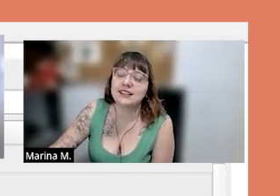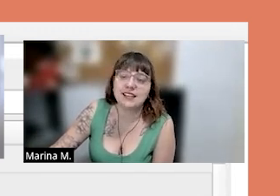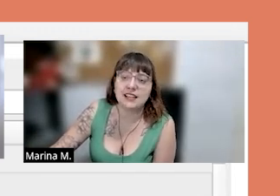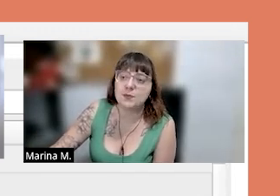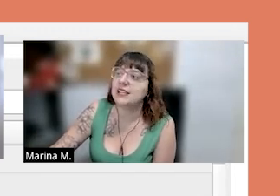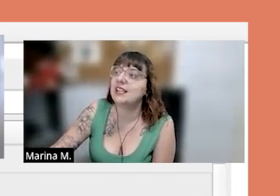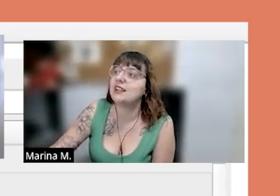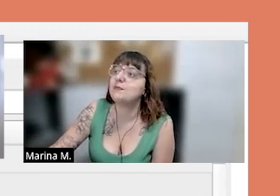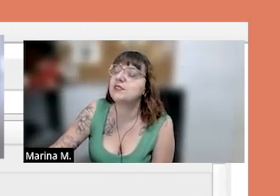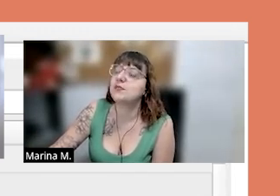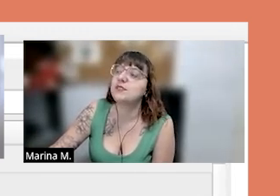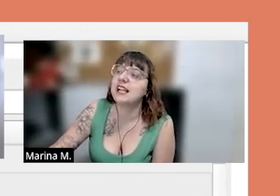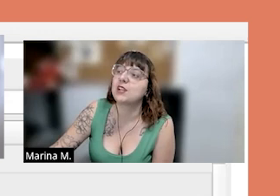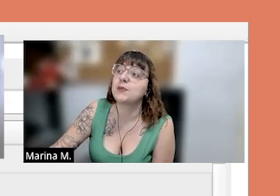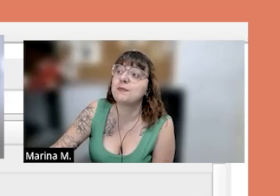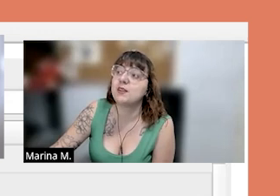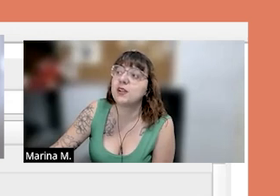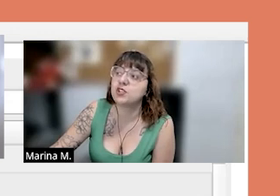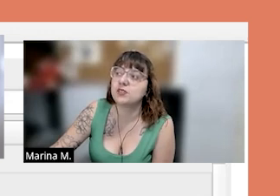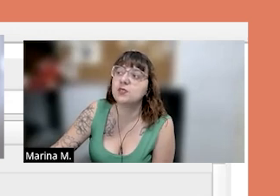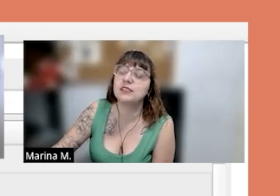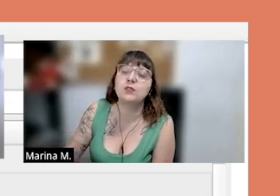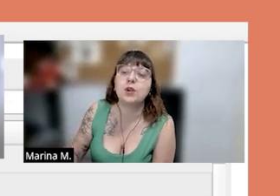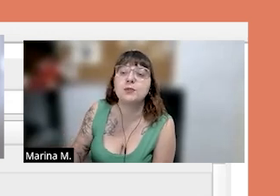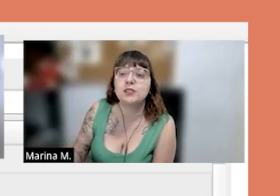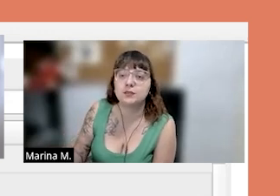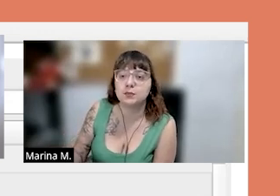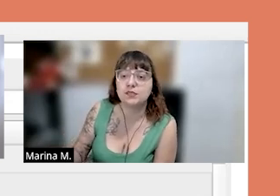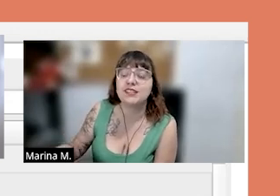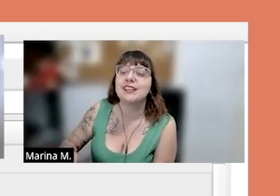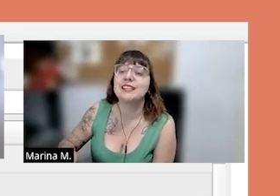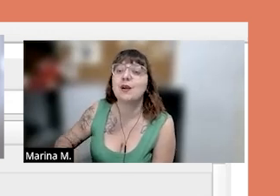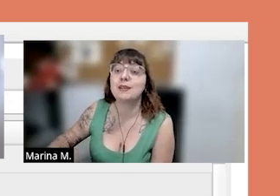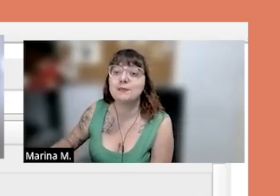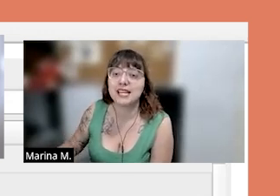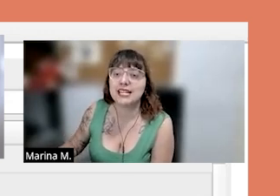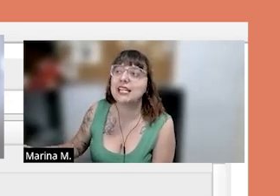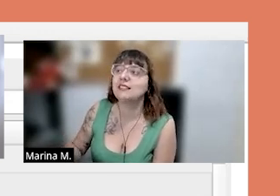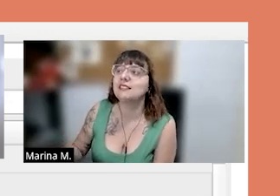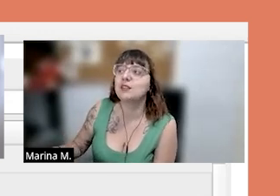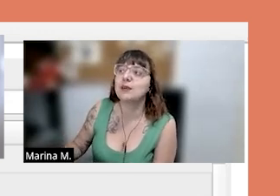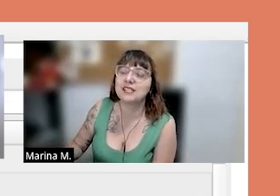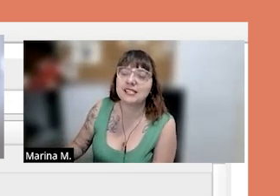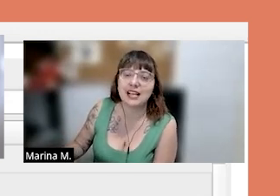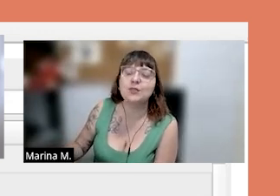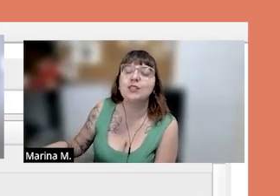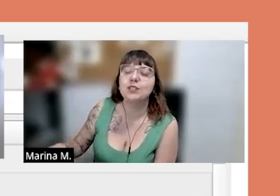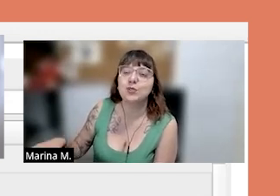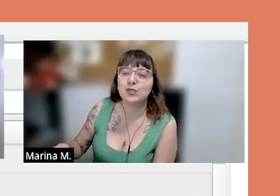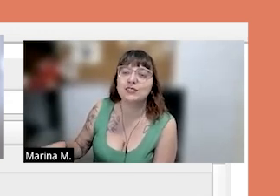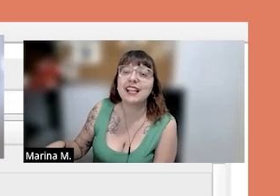vou descartar nenhuma linha, mas eu vou avisar que o primeiro registro tem o nome dos campos. Então, a primeira linha seria o